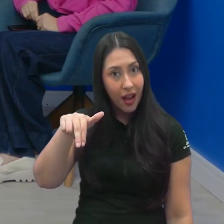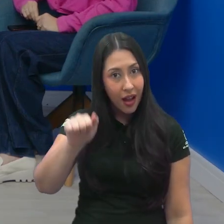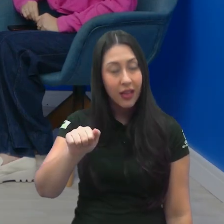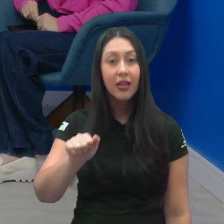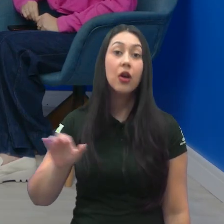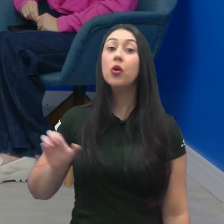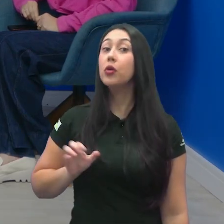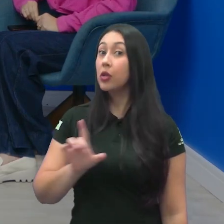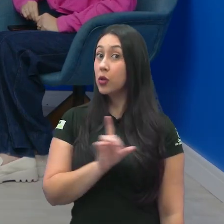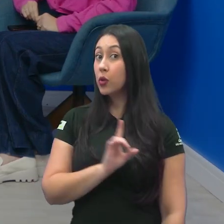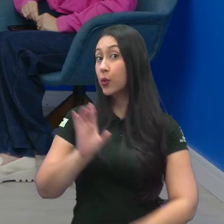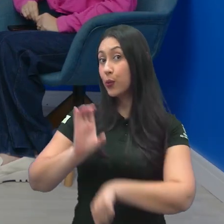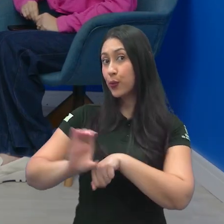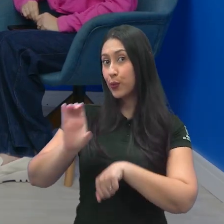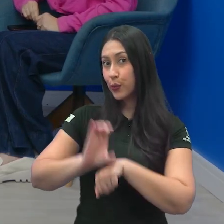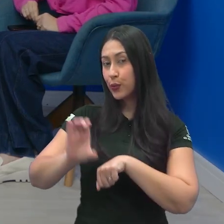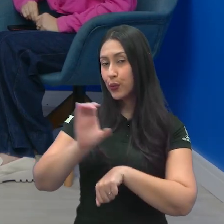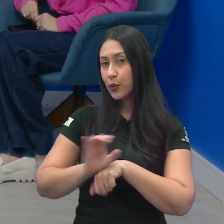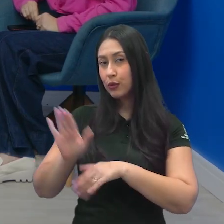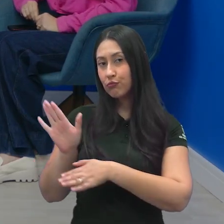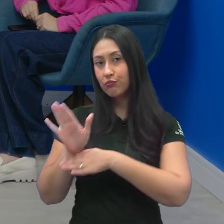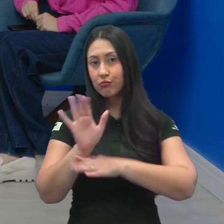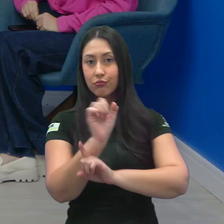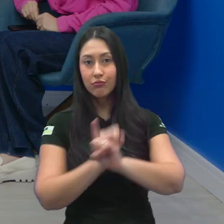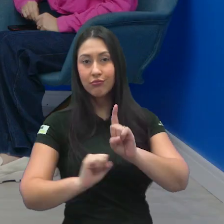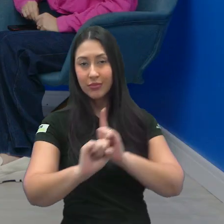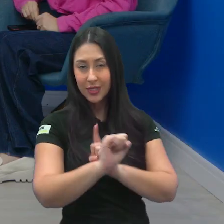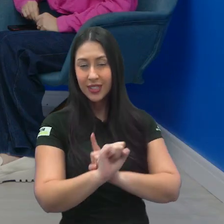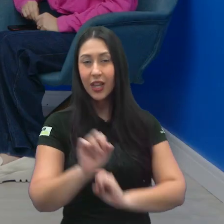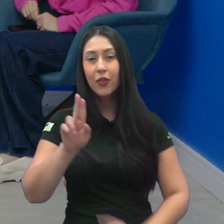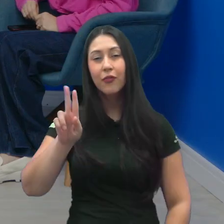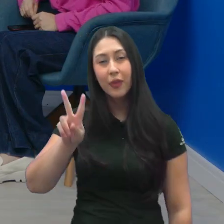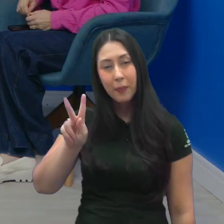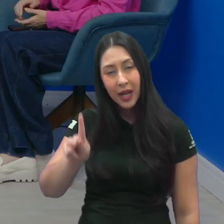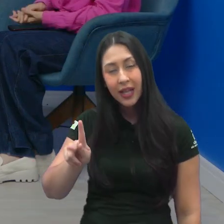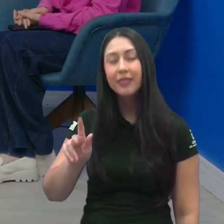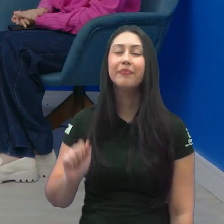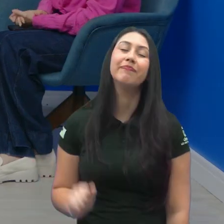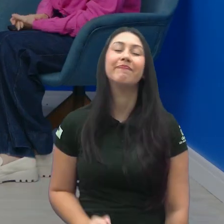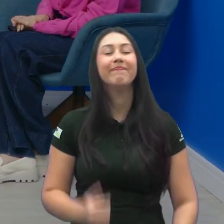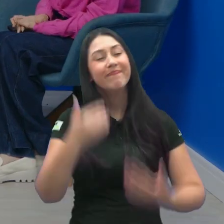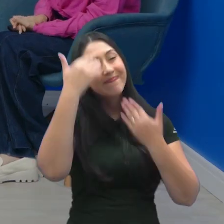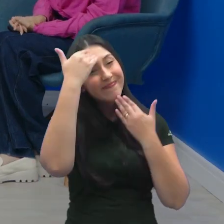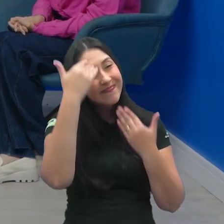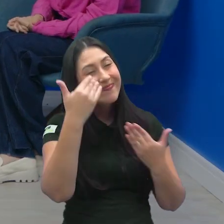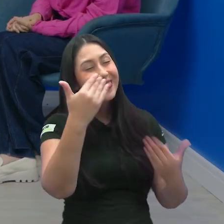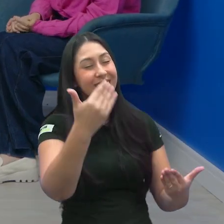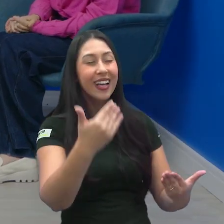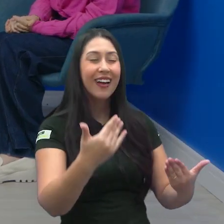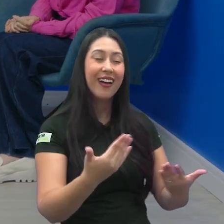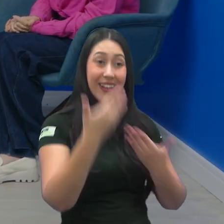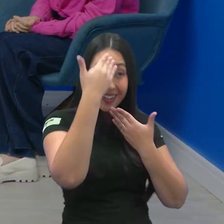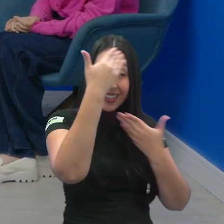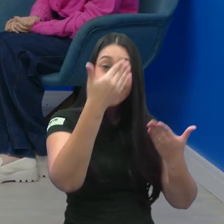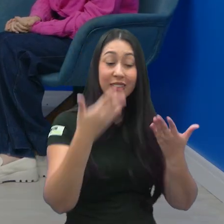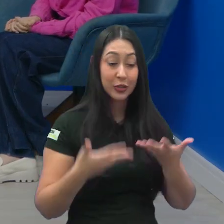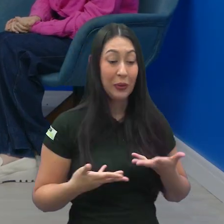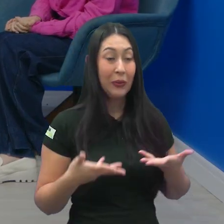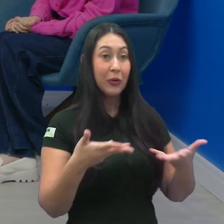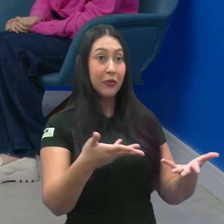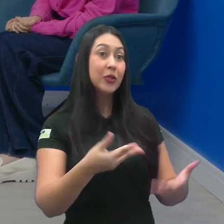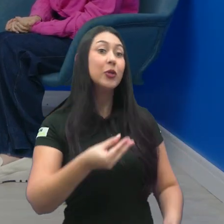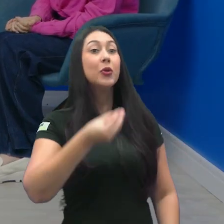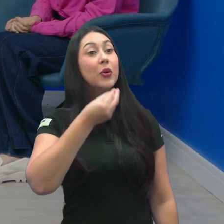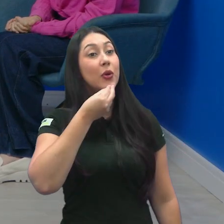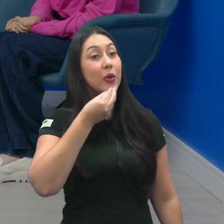Tatiana Bernardes, coordenadora do curso de Serviço Social da Univap. Seja bem-vinda, professora. Obrigada, agradeço sempre o convite,